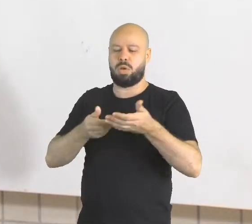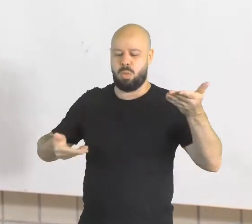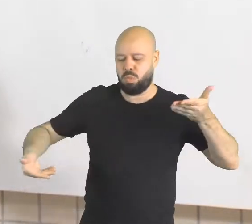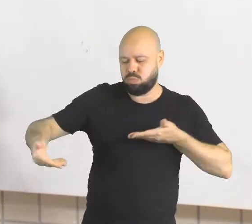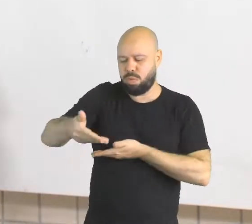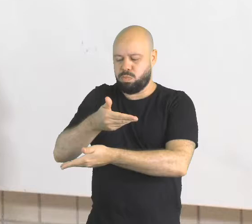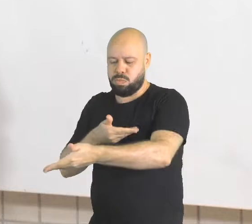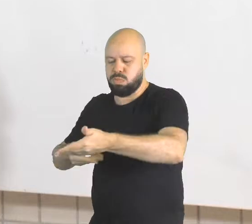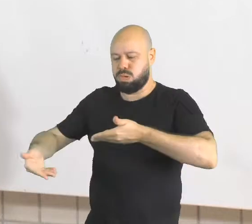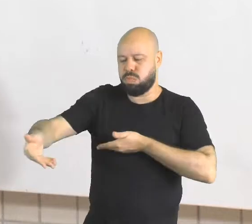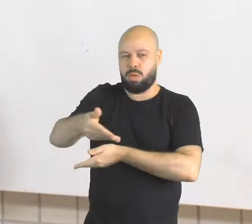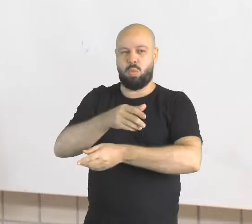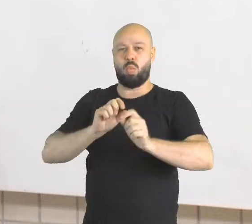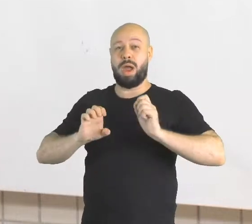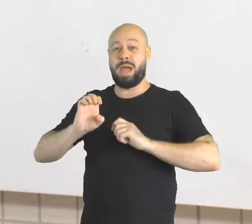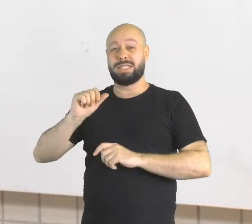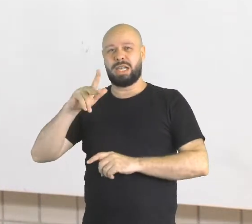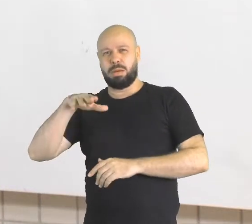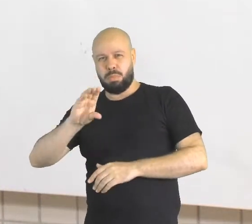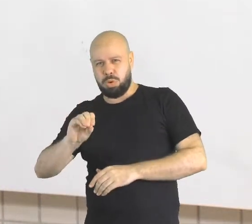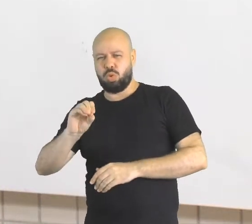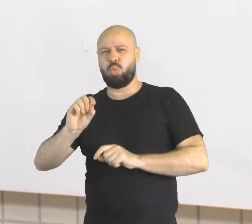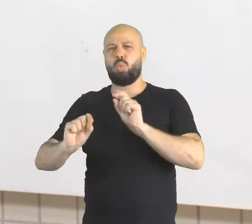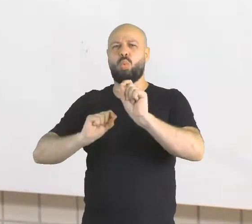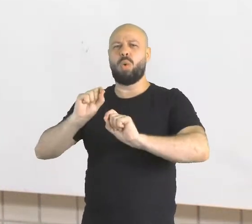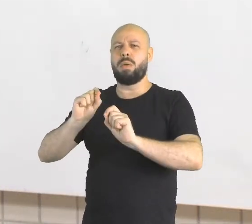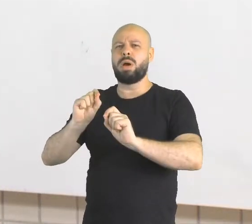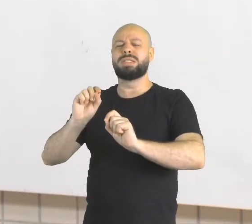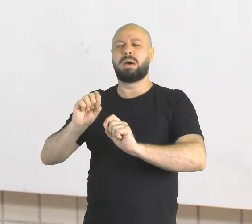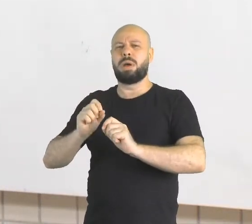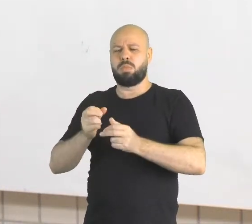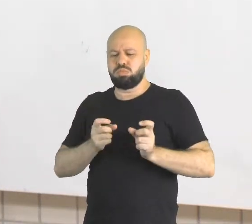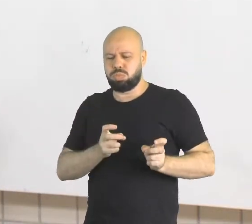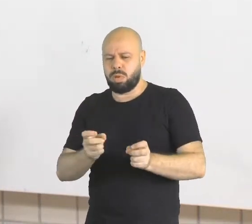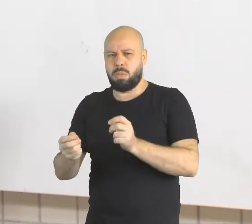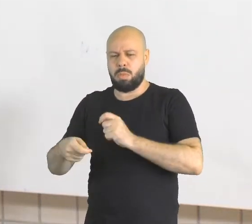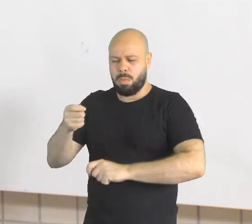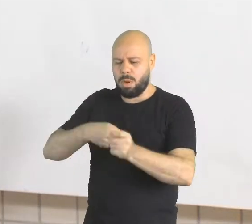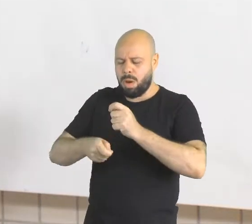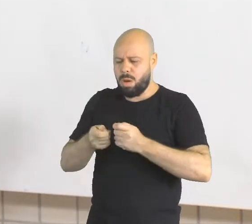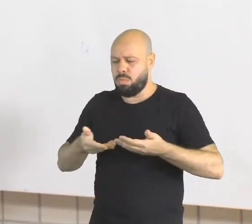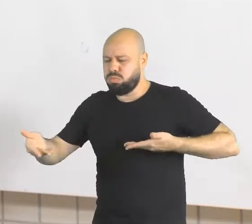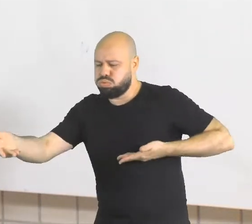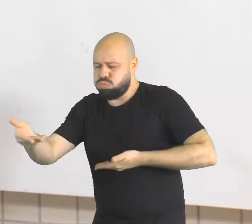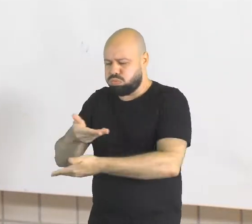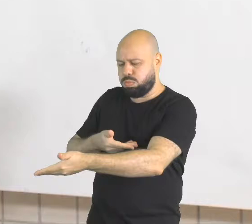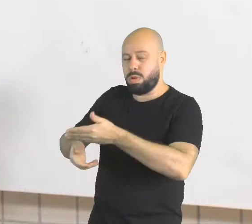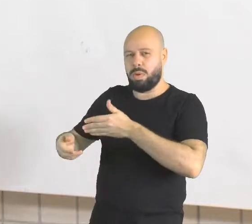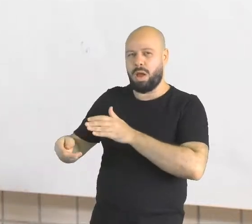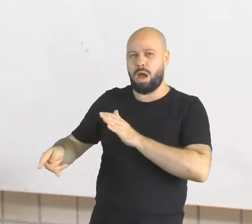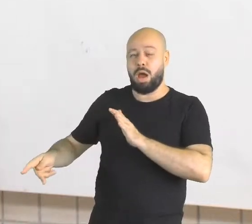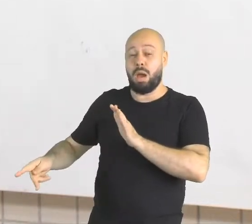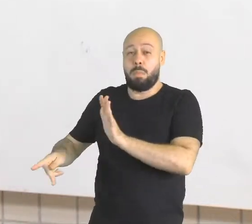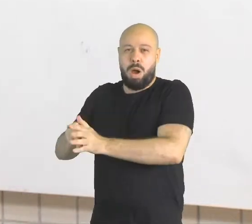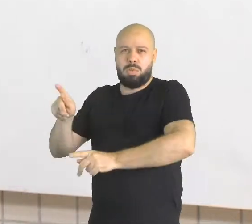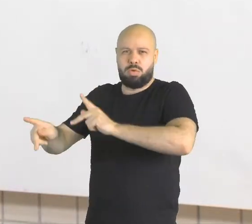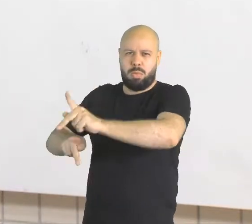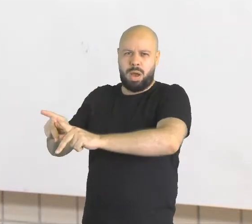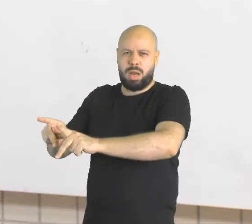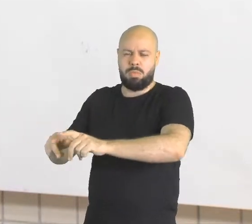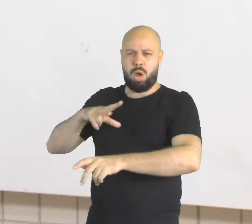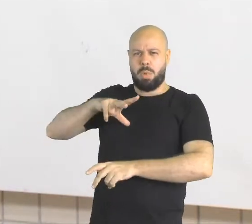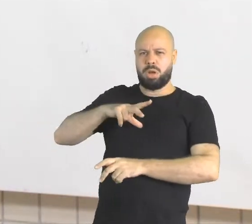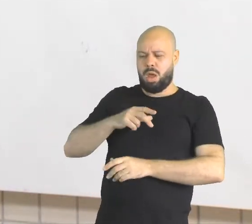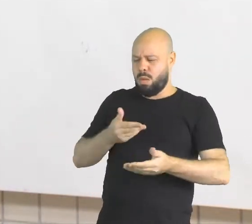O que seria o escambo? O escambo são as trocas comerciais entre os povos nativos, certo? E o